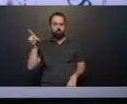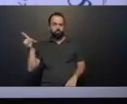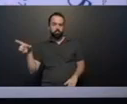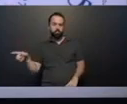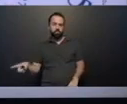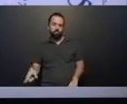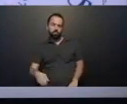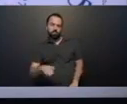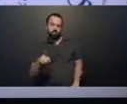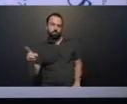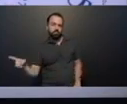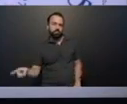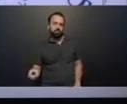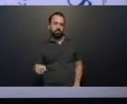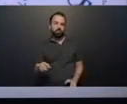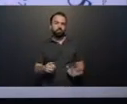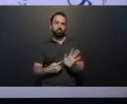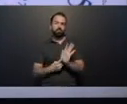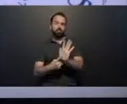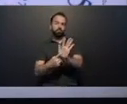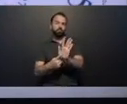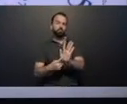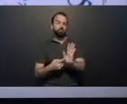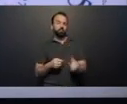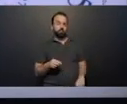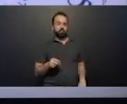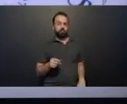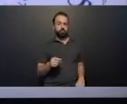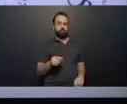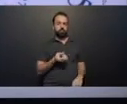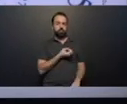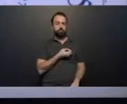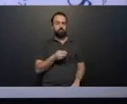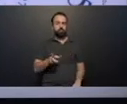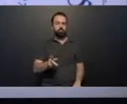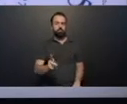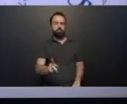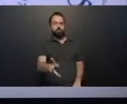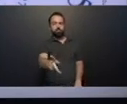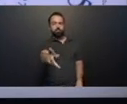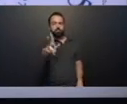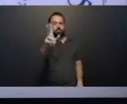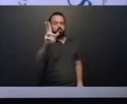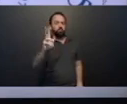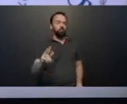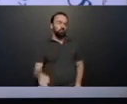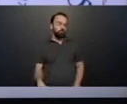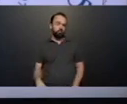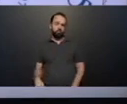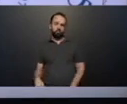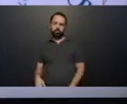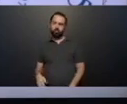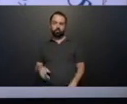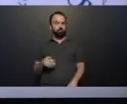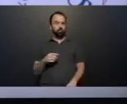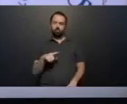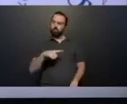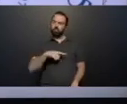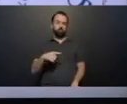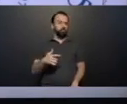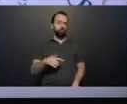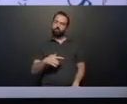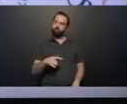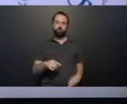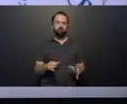infinito e ele não tem uma regularidade. A gente não observa nesses números uma regularidade como nas